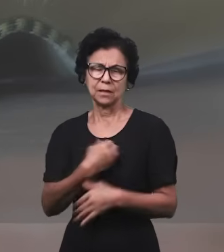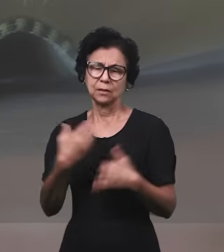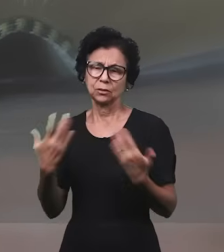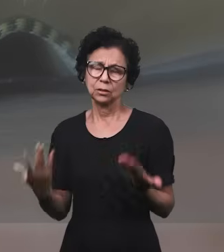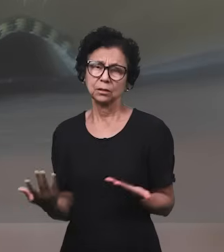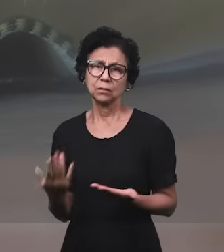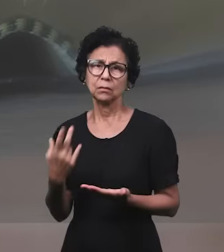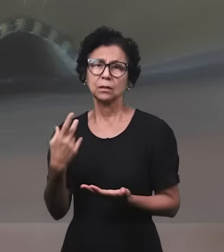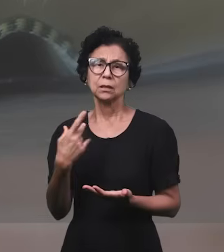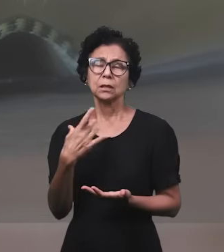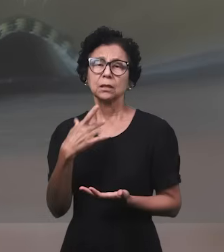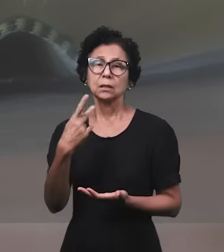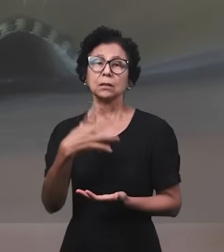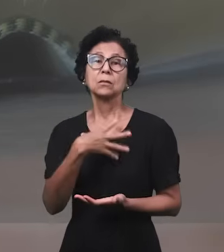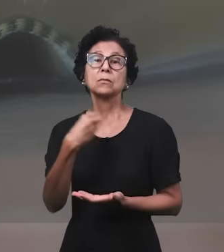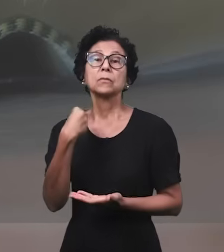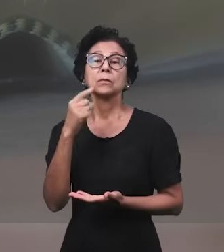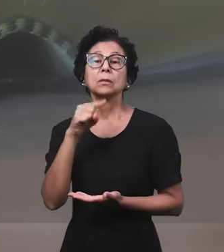espiritual.